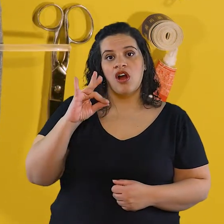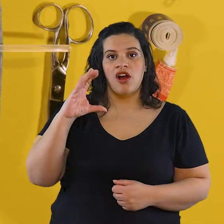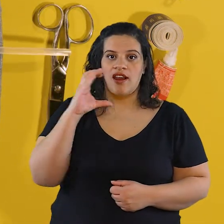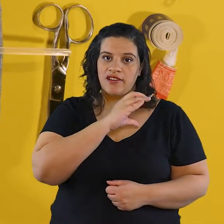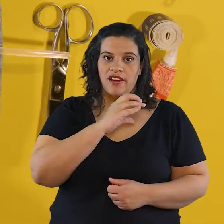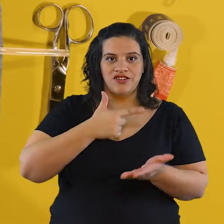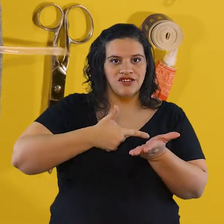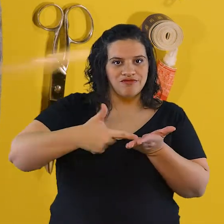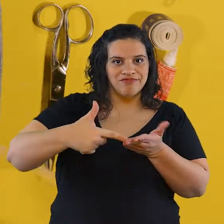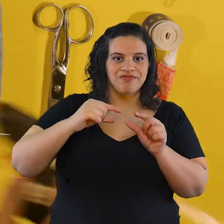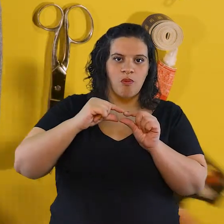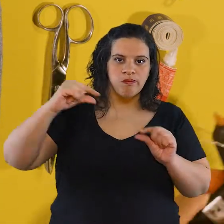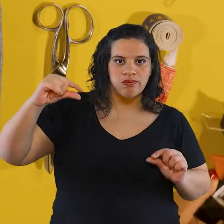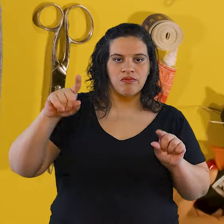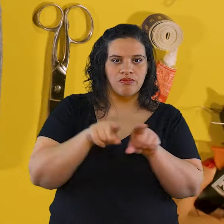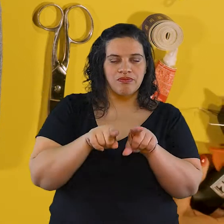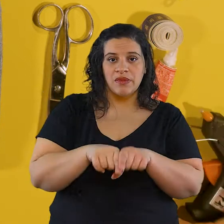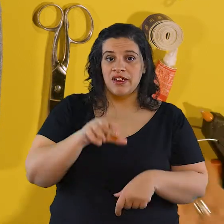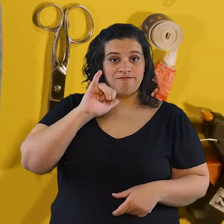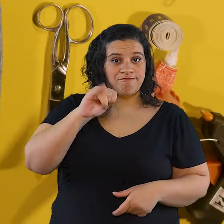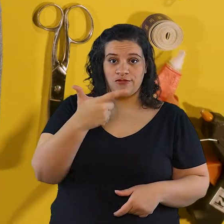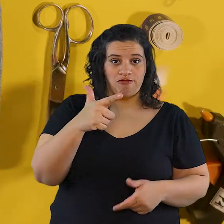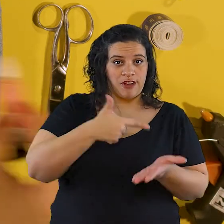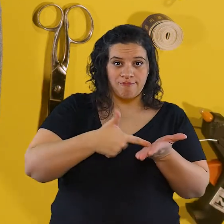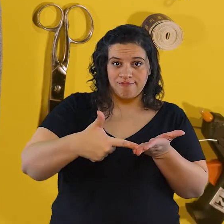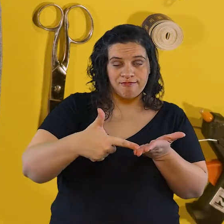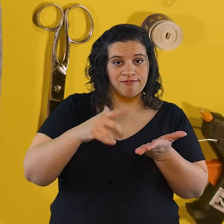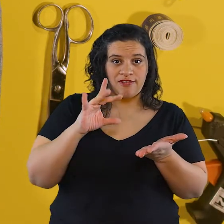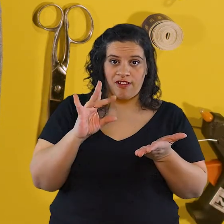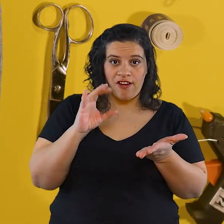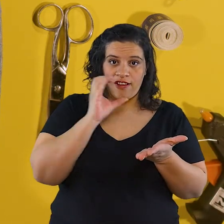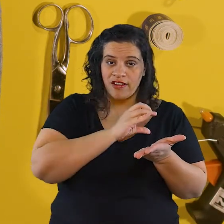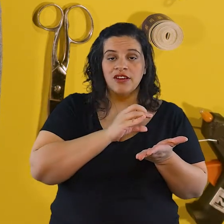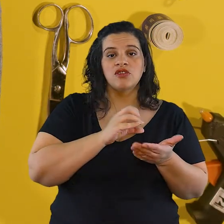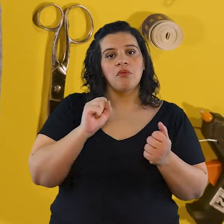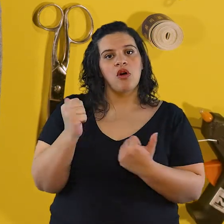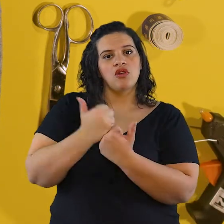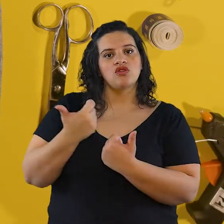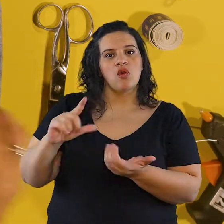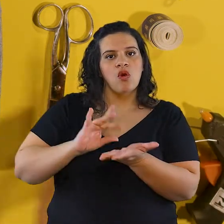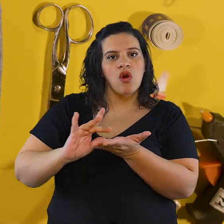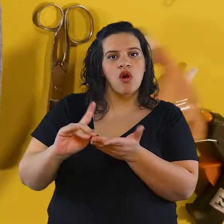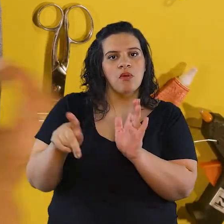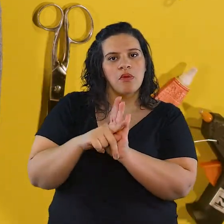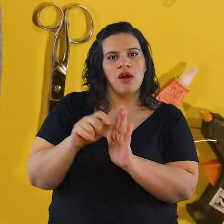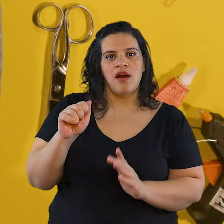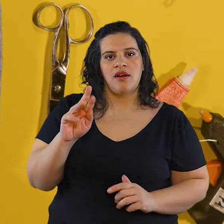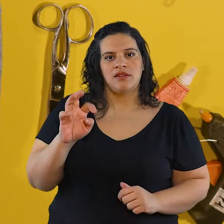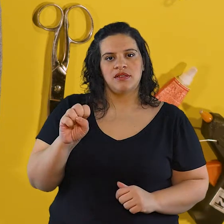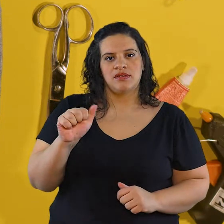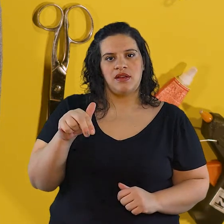quente e bastão, né, de cola quente. Quem não tiver a cola quente, a opção é usar uma cola de artesanato,